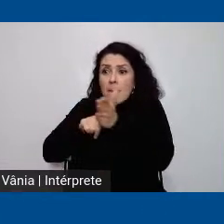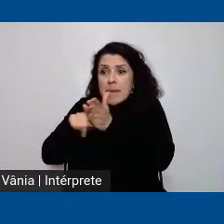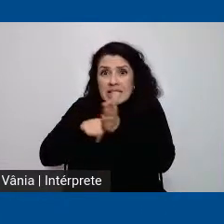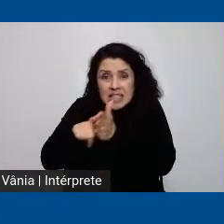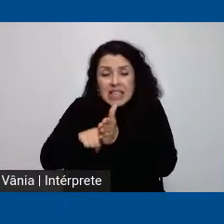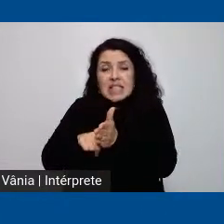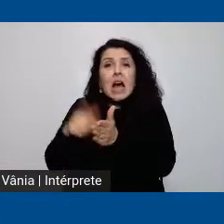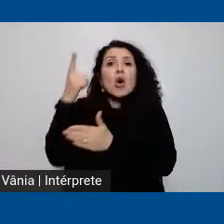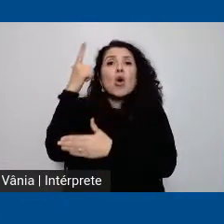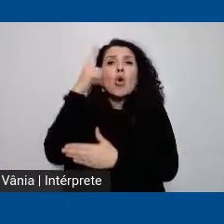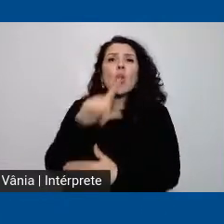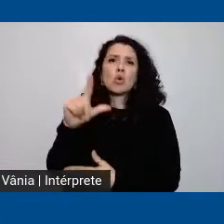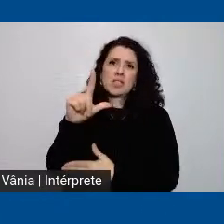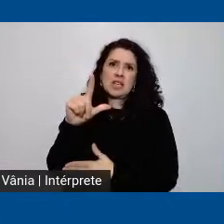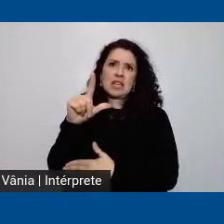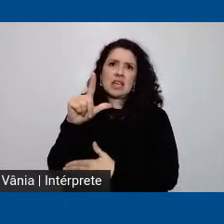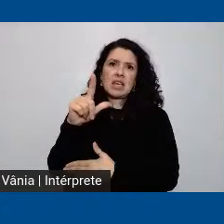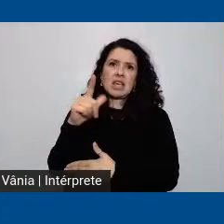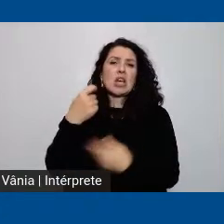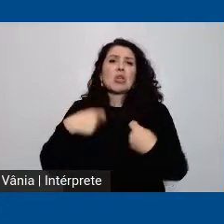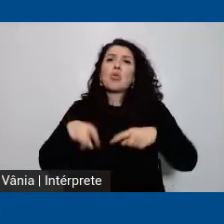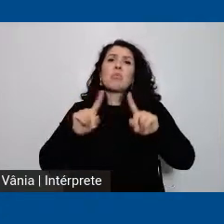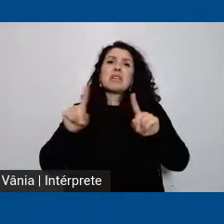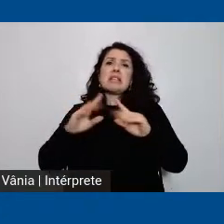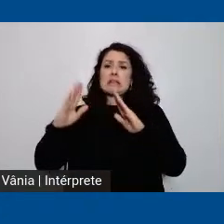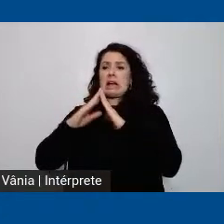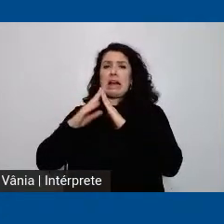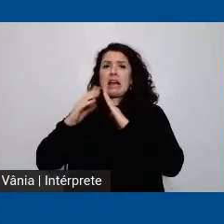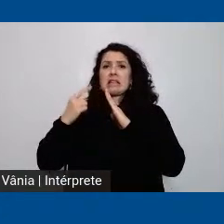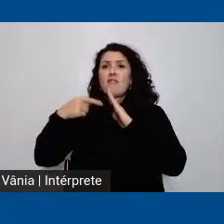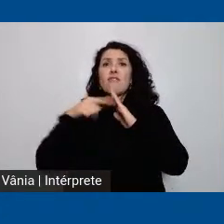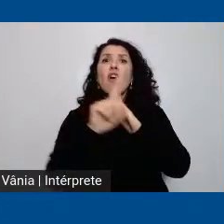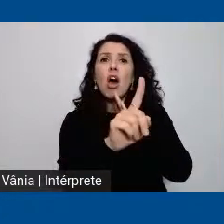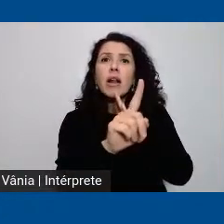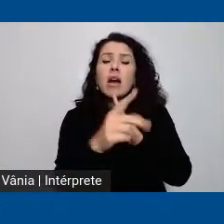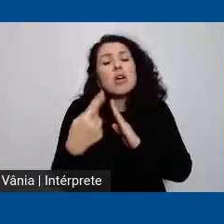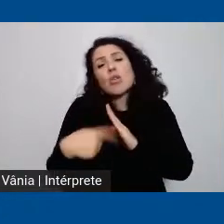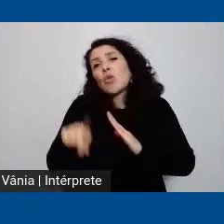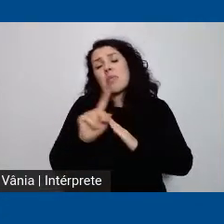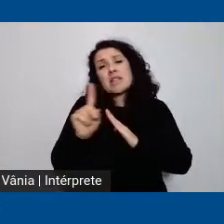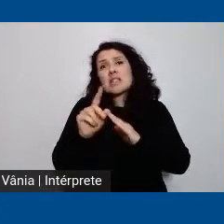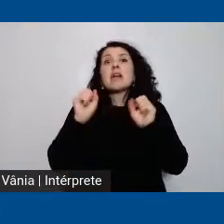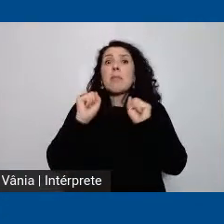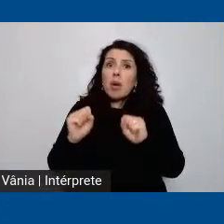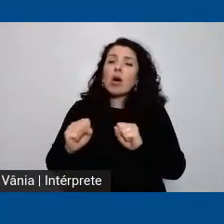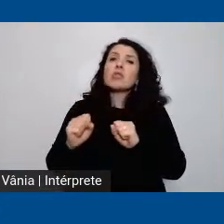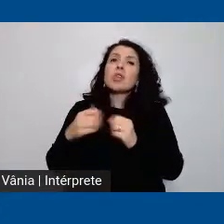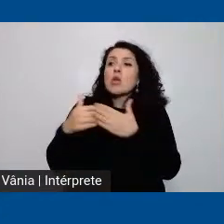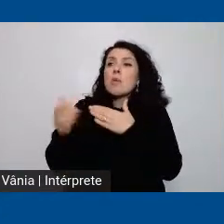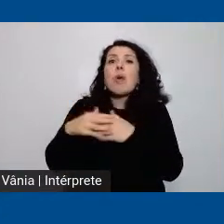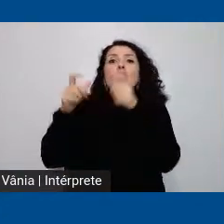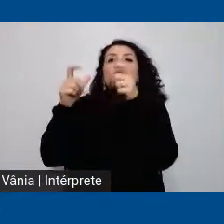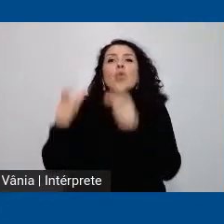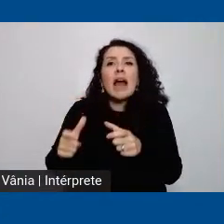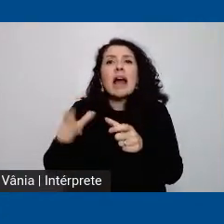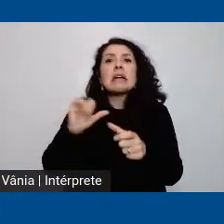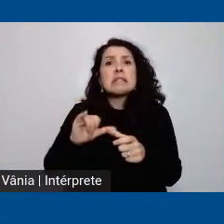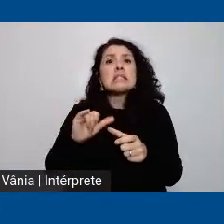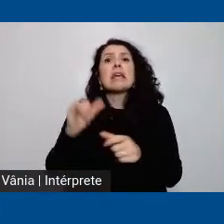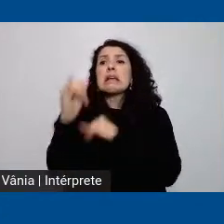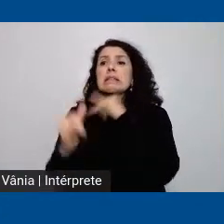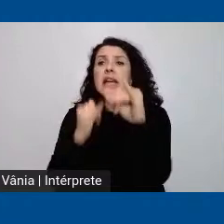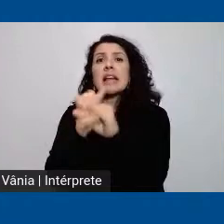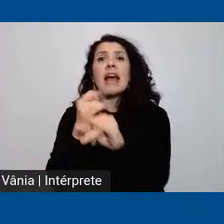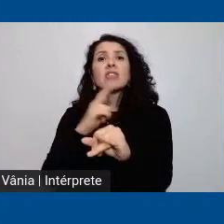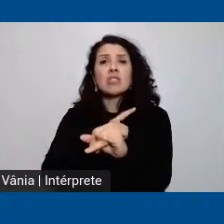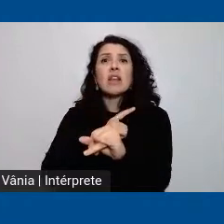preliminar sem sair da sua base, né? Mas uma pesquisa preliminar que é uma pesquisa profunda, que